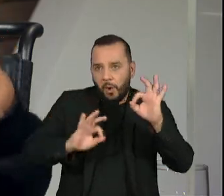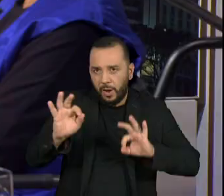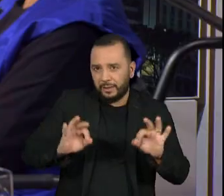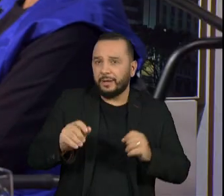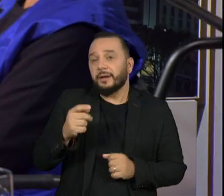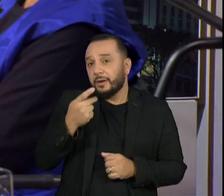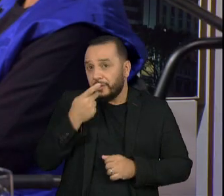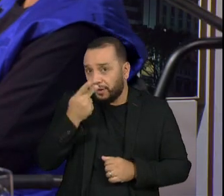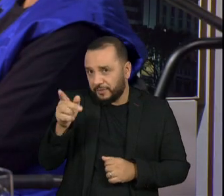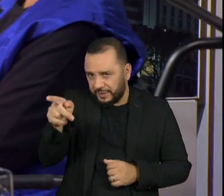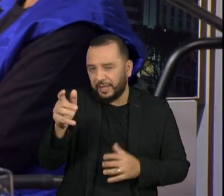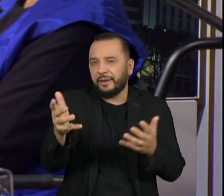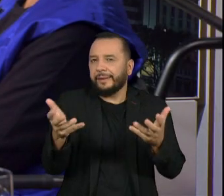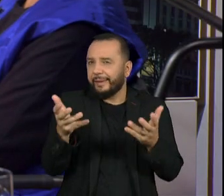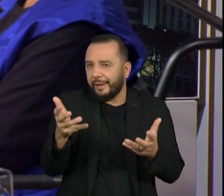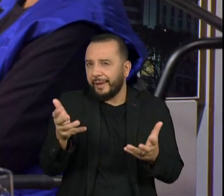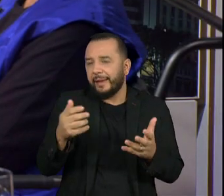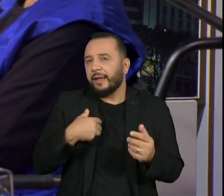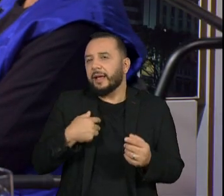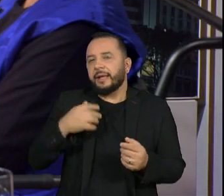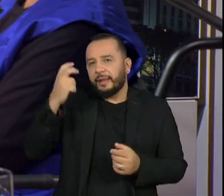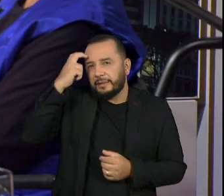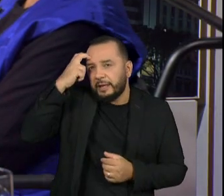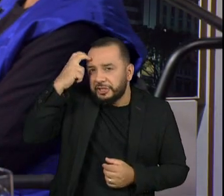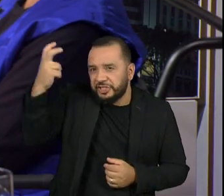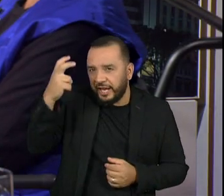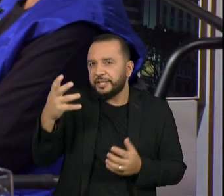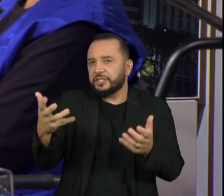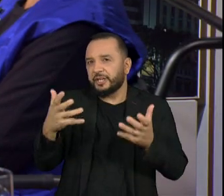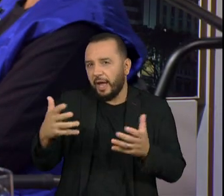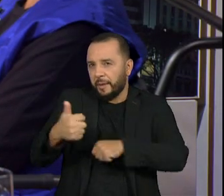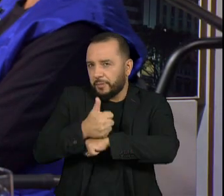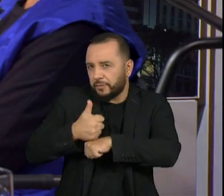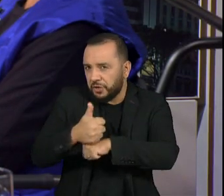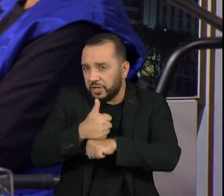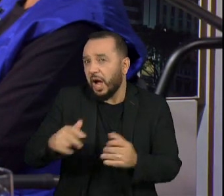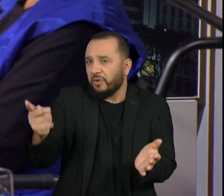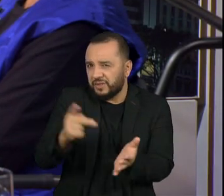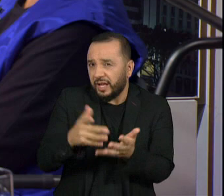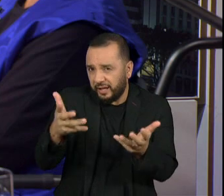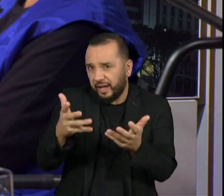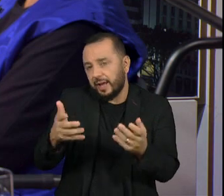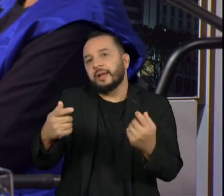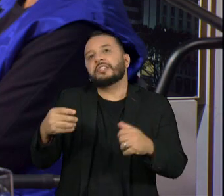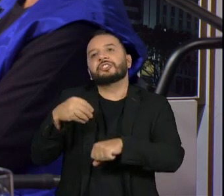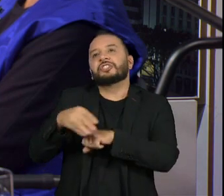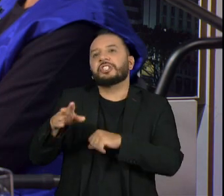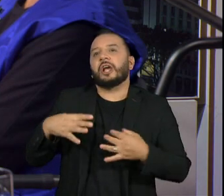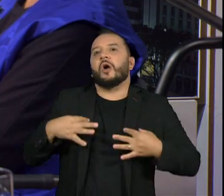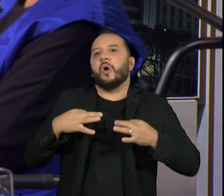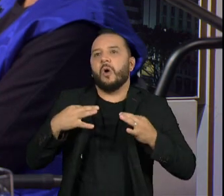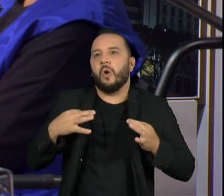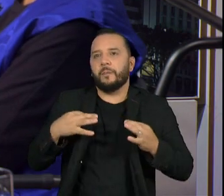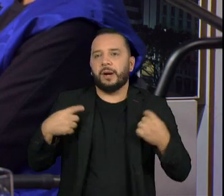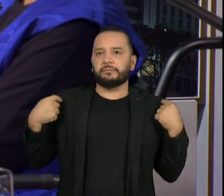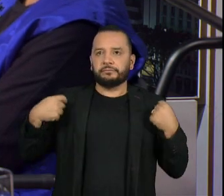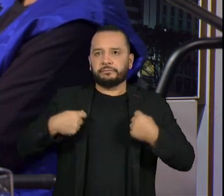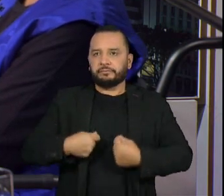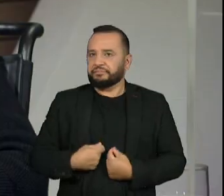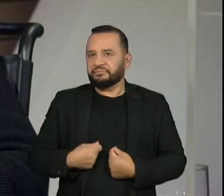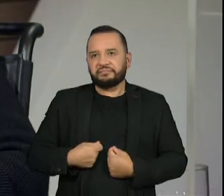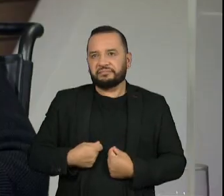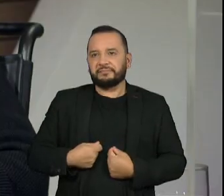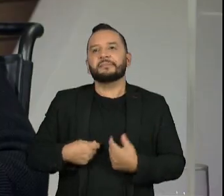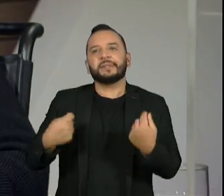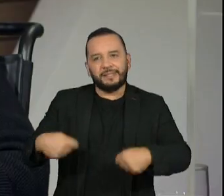querem parecer competentes, que querem parecer mais profissionais no mundo do trabalho, a dica sempre é, bota um blazer. E eu acho